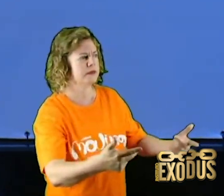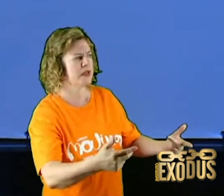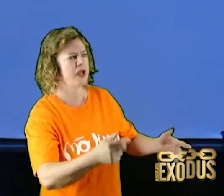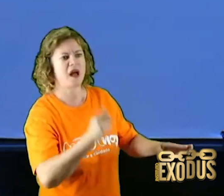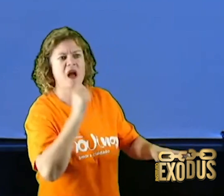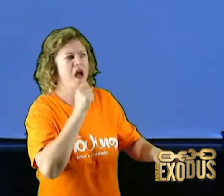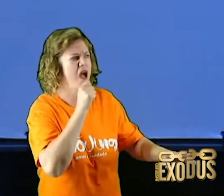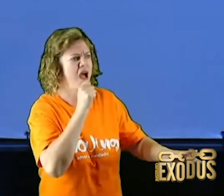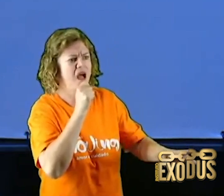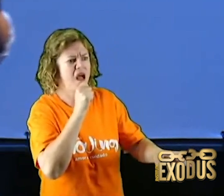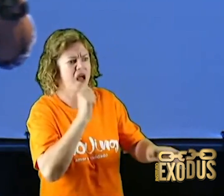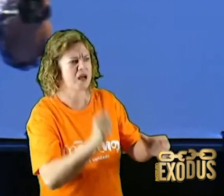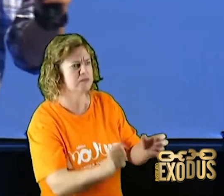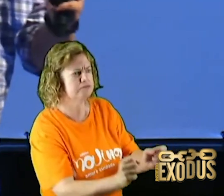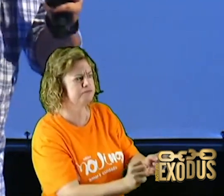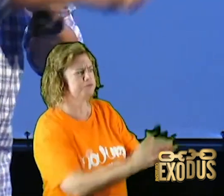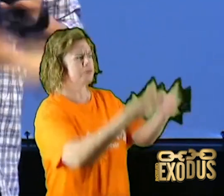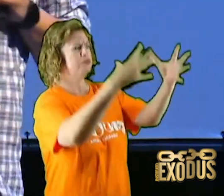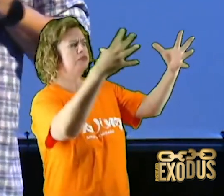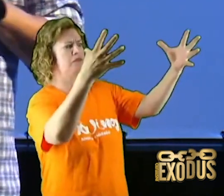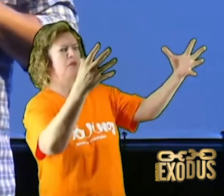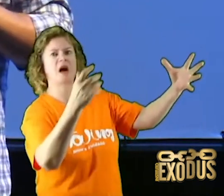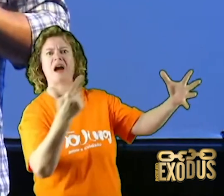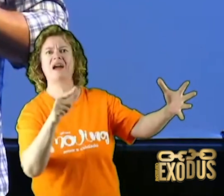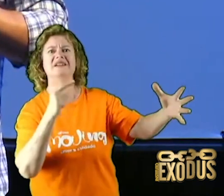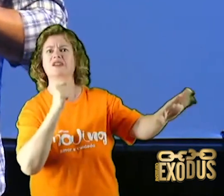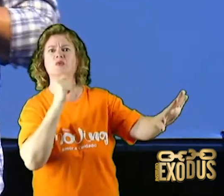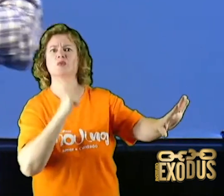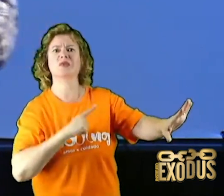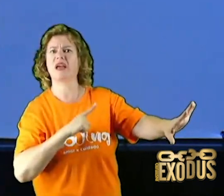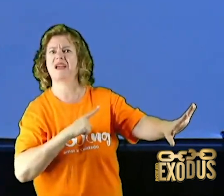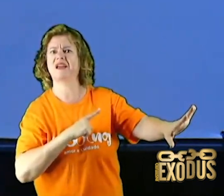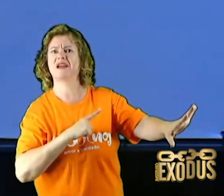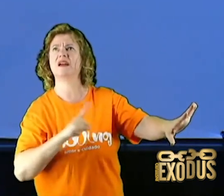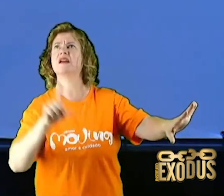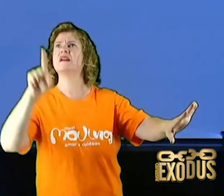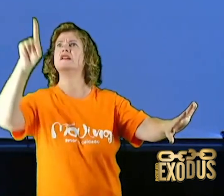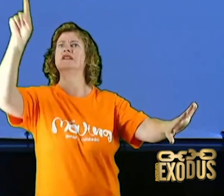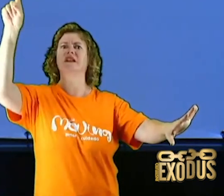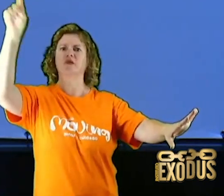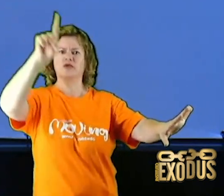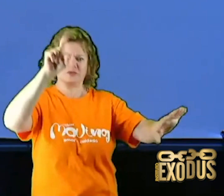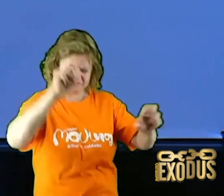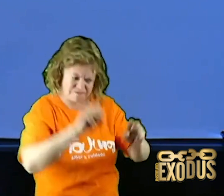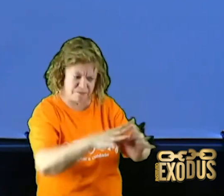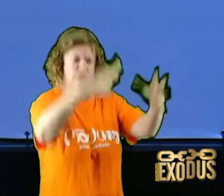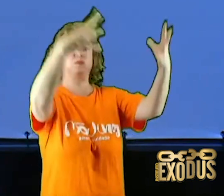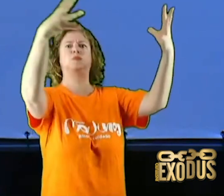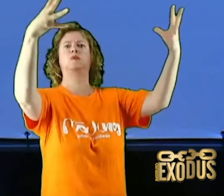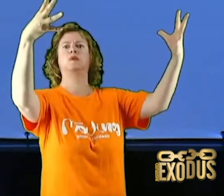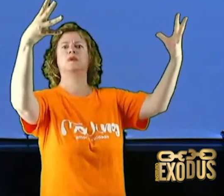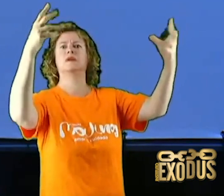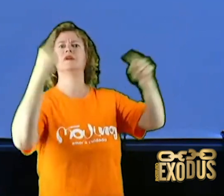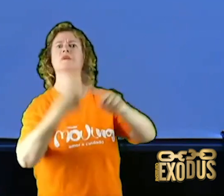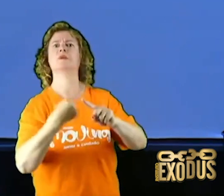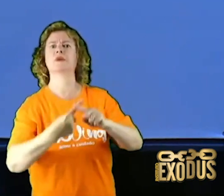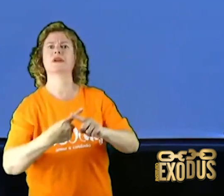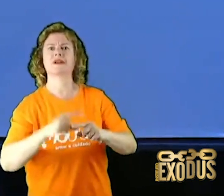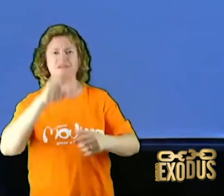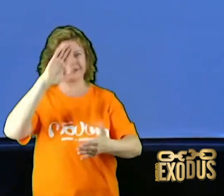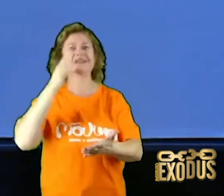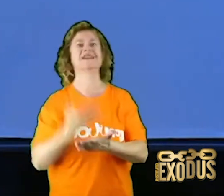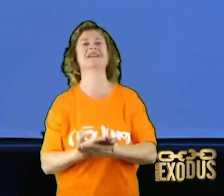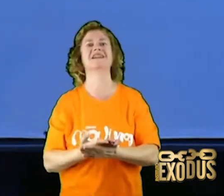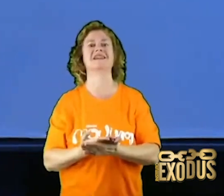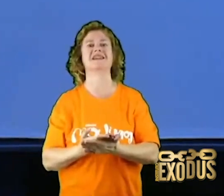quê? Porque você resolve crer. Por quê? Porque o homem ousa provocar